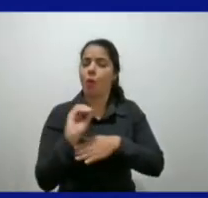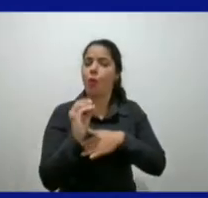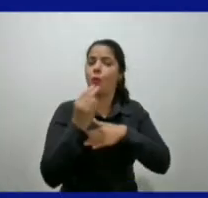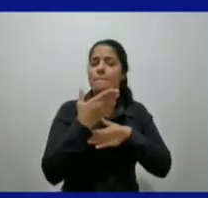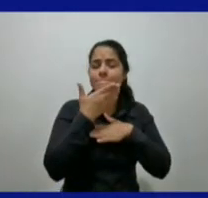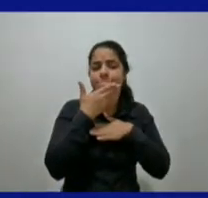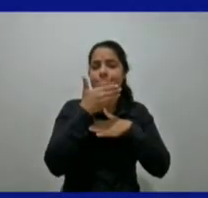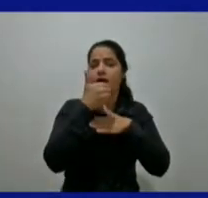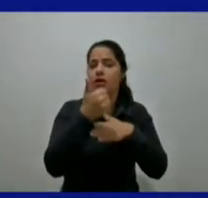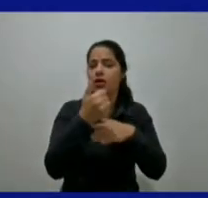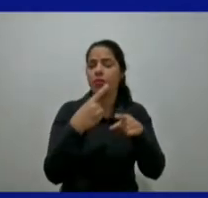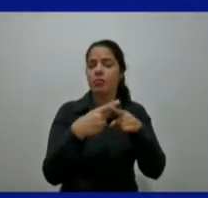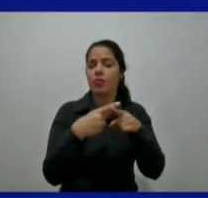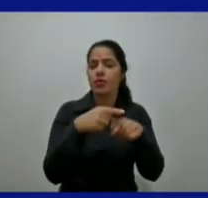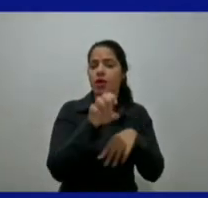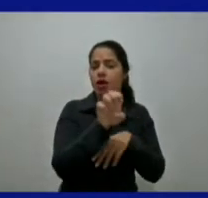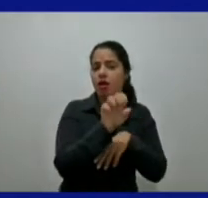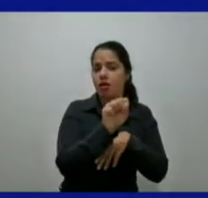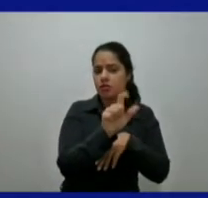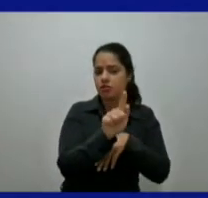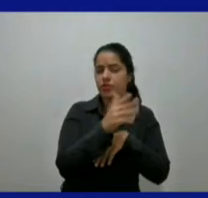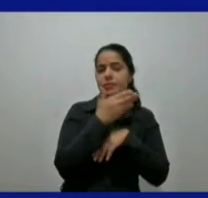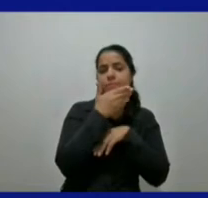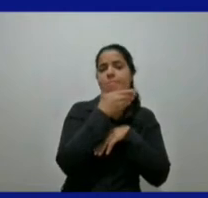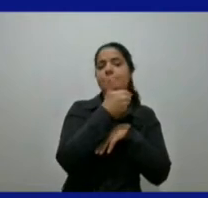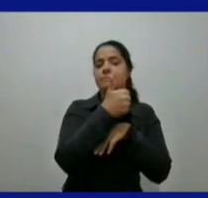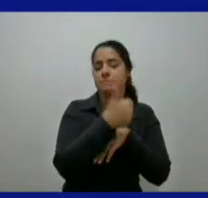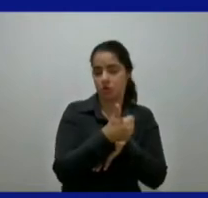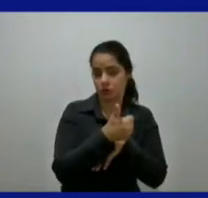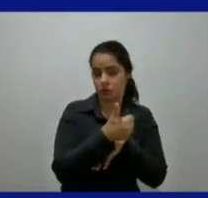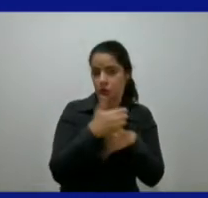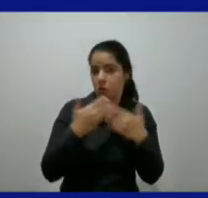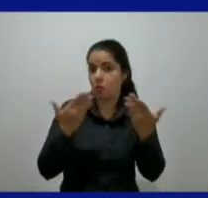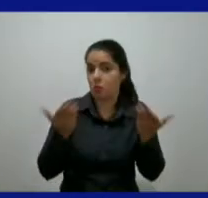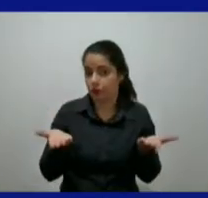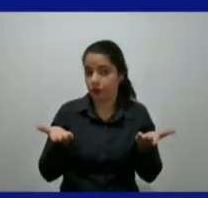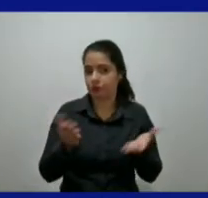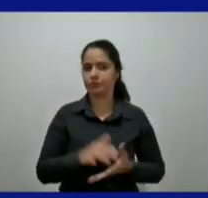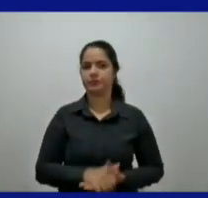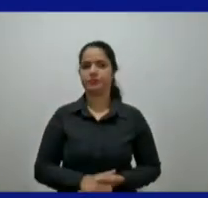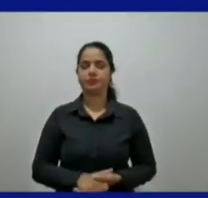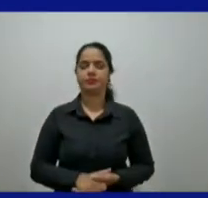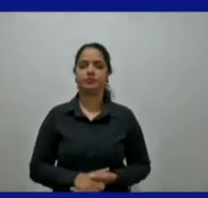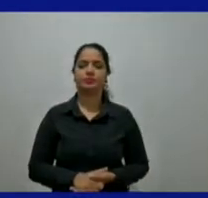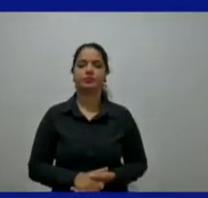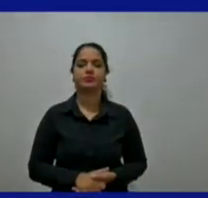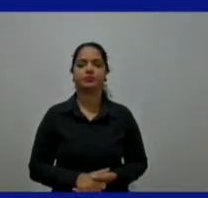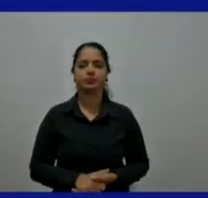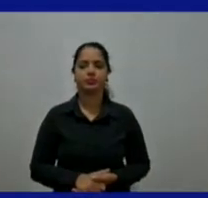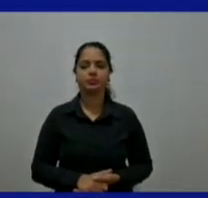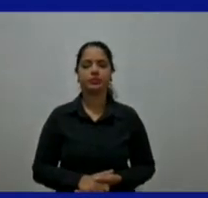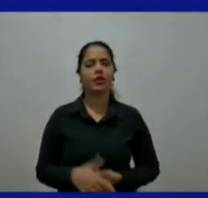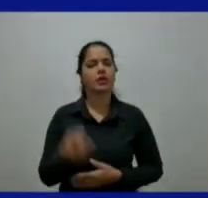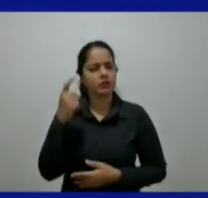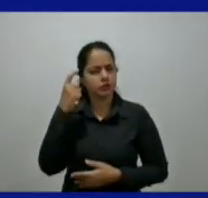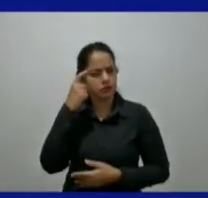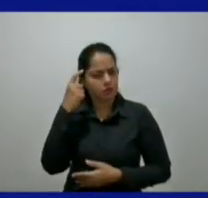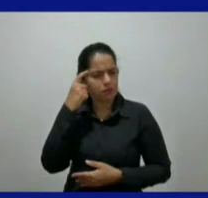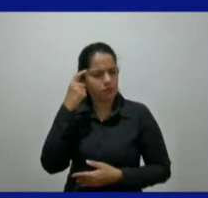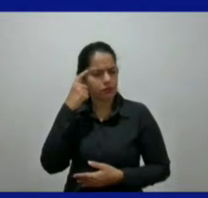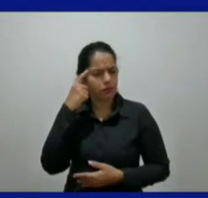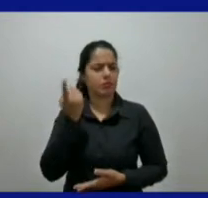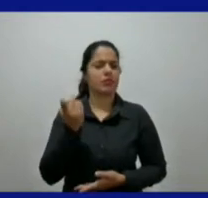ESG? Por outro lado, essas críticas deixaram de lado,